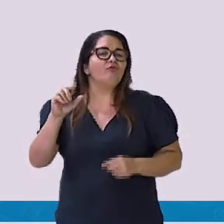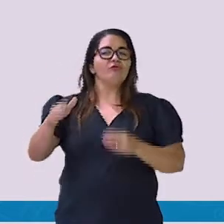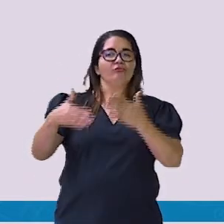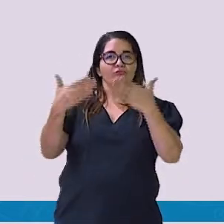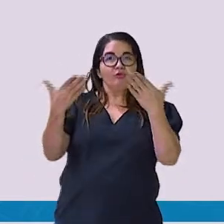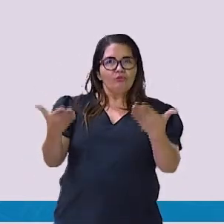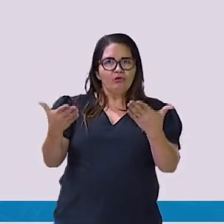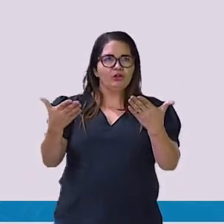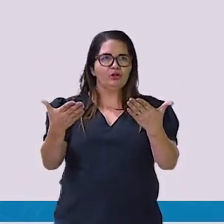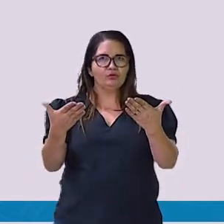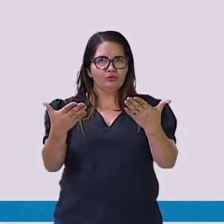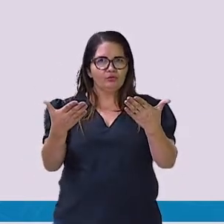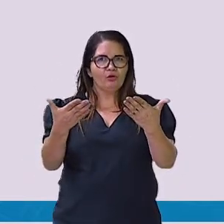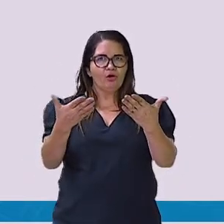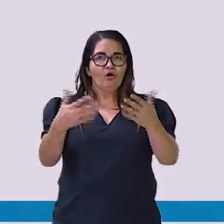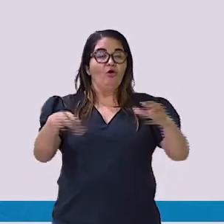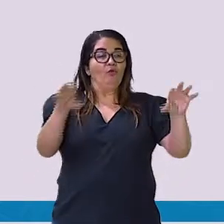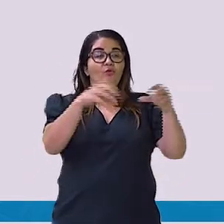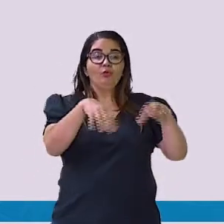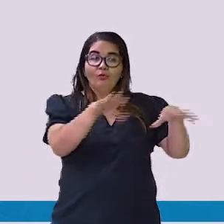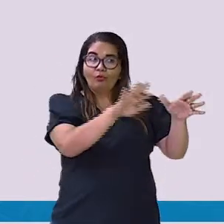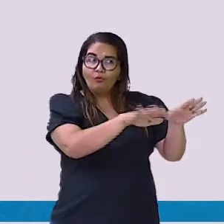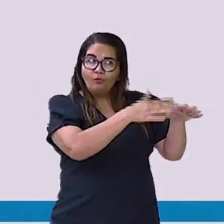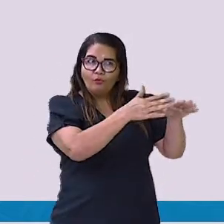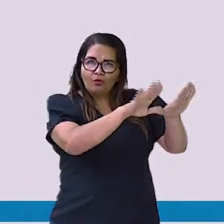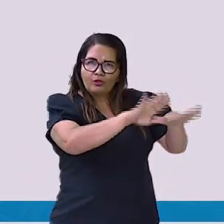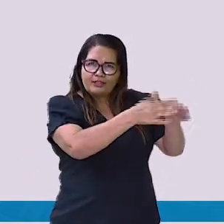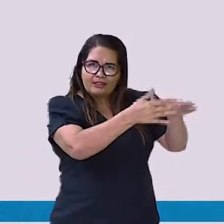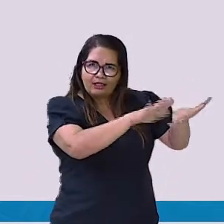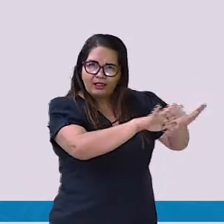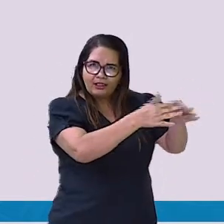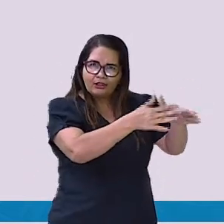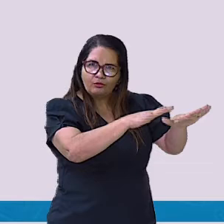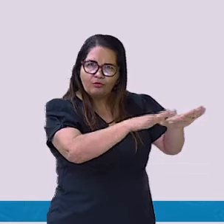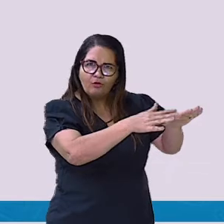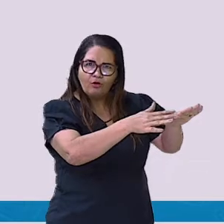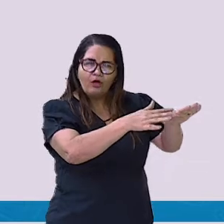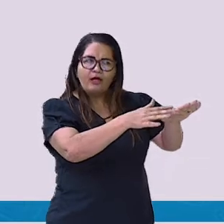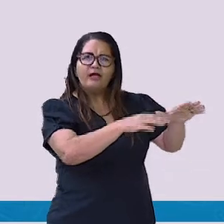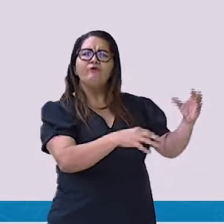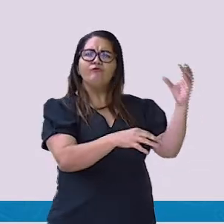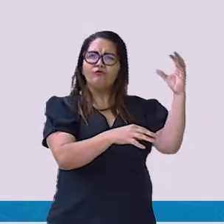o interior você entra, você perde